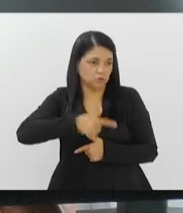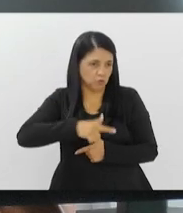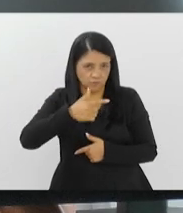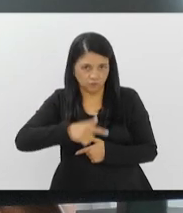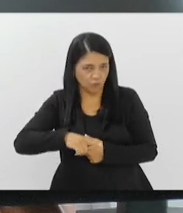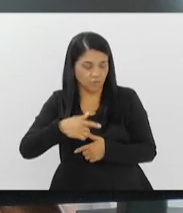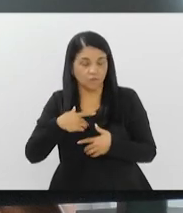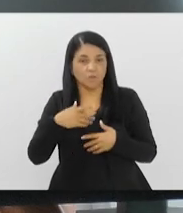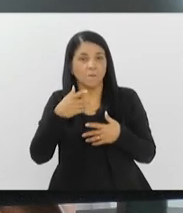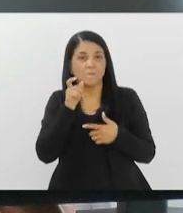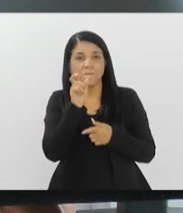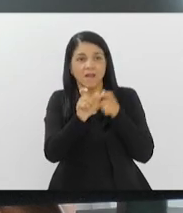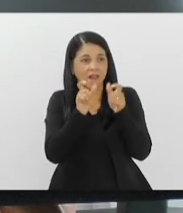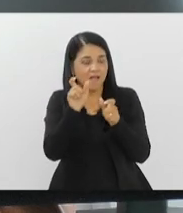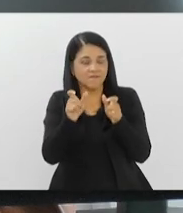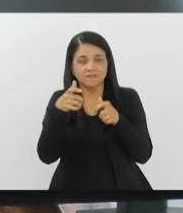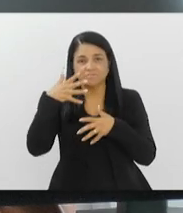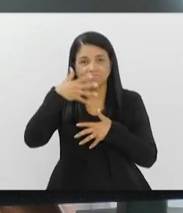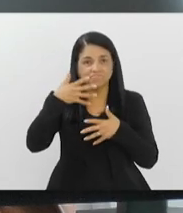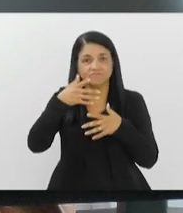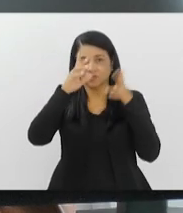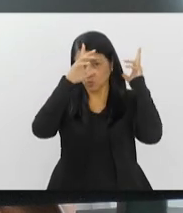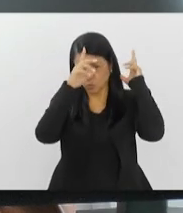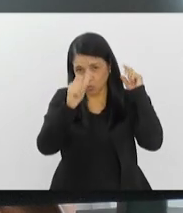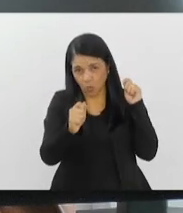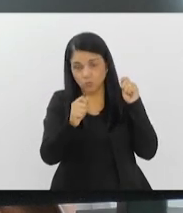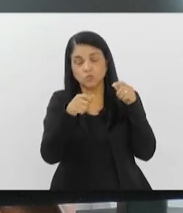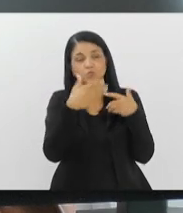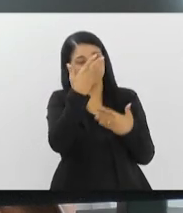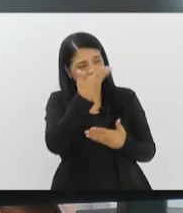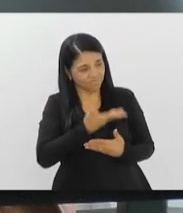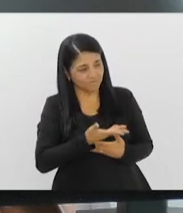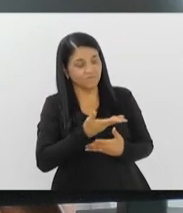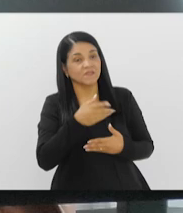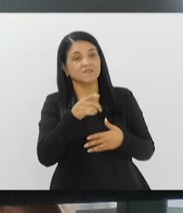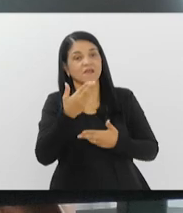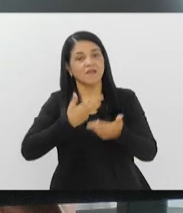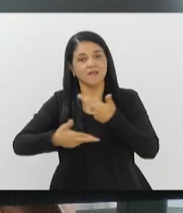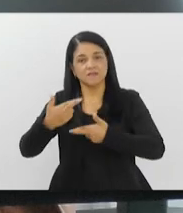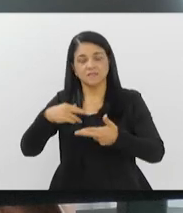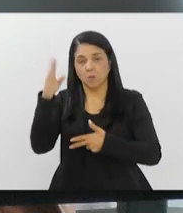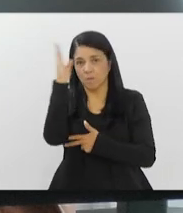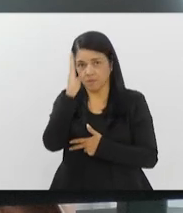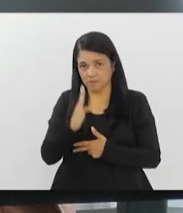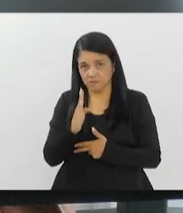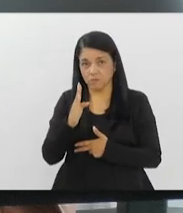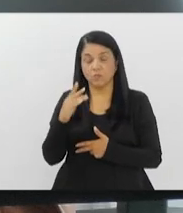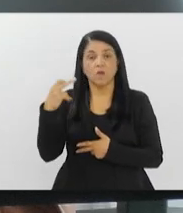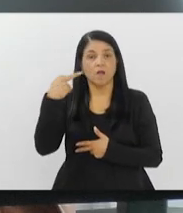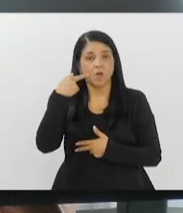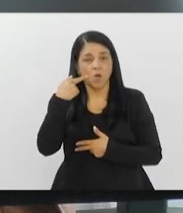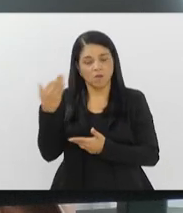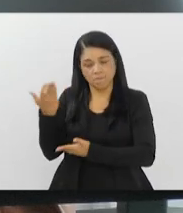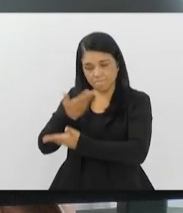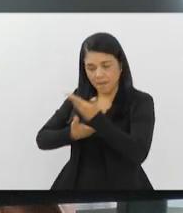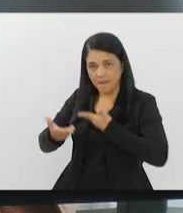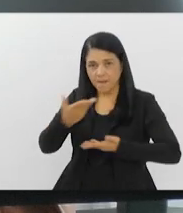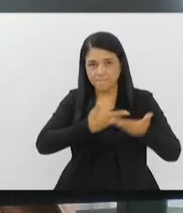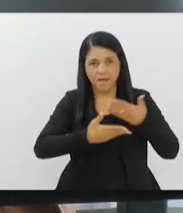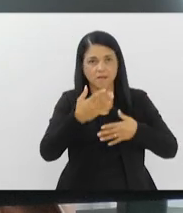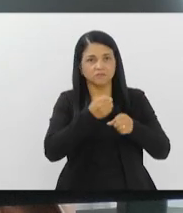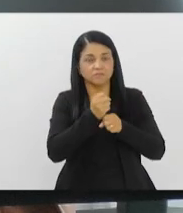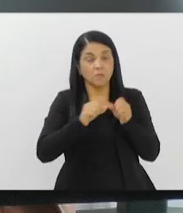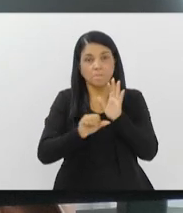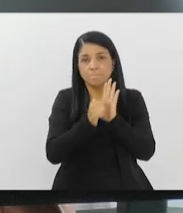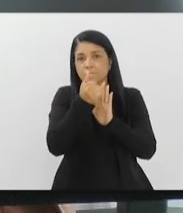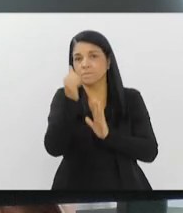mas palavras excelentes do senhor cônsul, Vossa Excelência, sobre a relação Brasil-Angola, que é antiga, né? O Brasil foi o primeiro